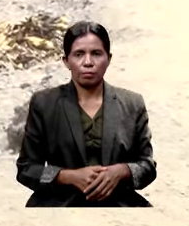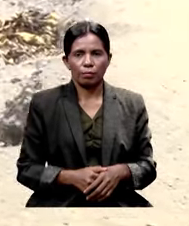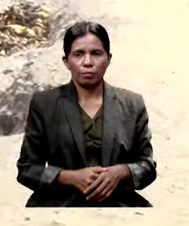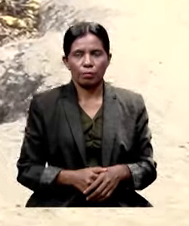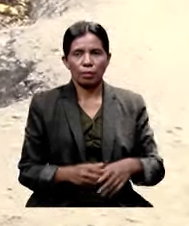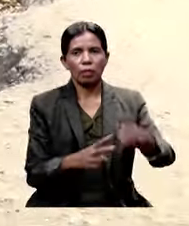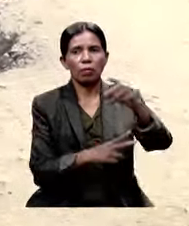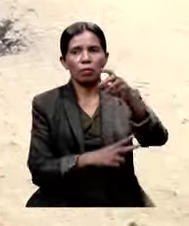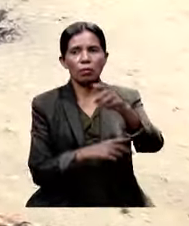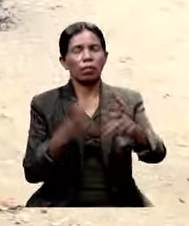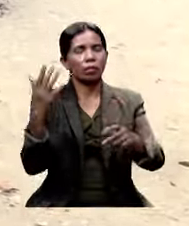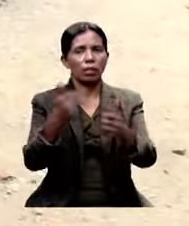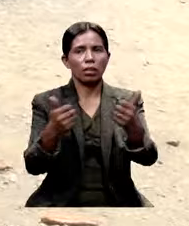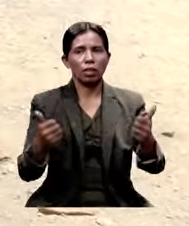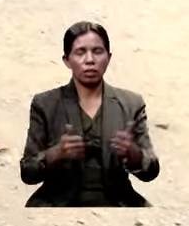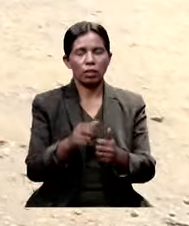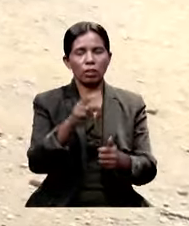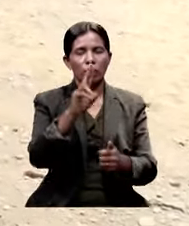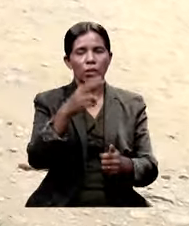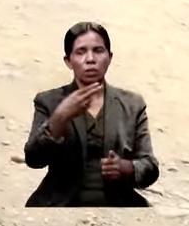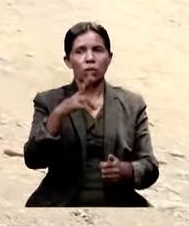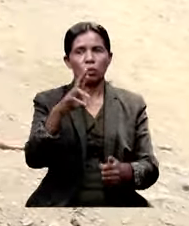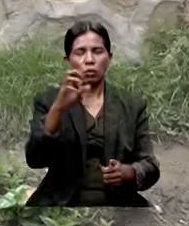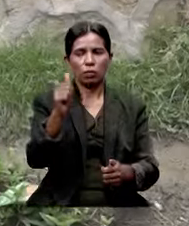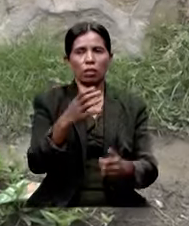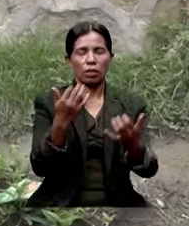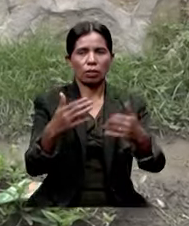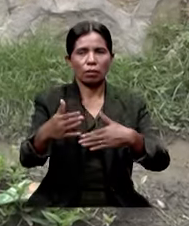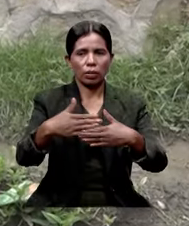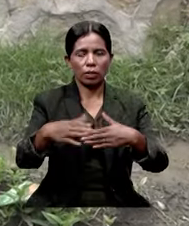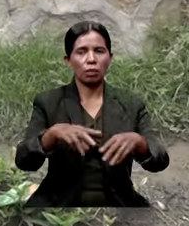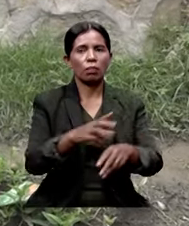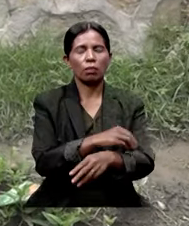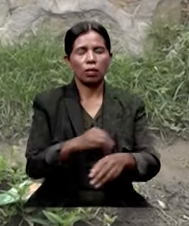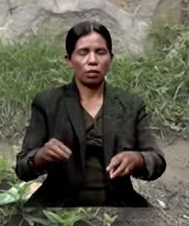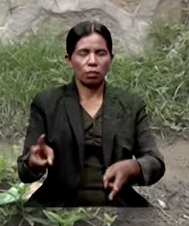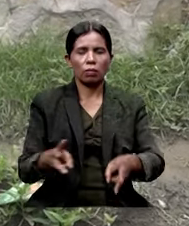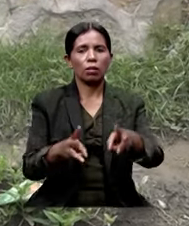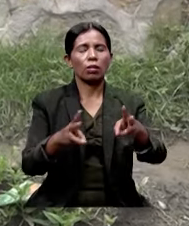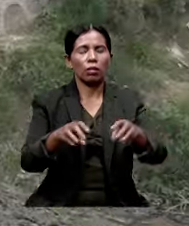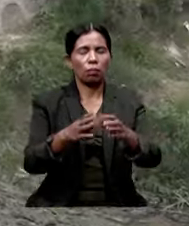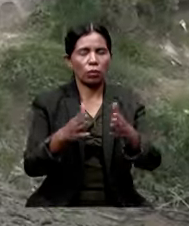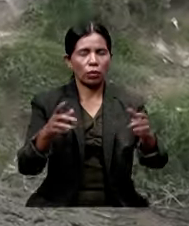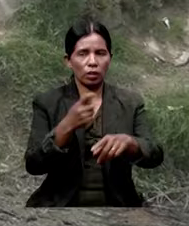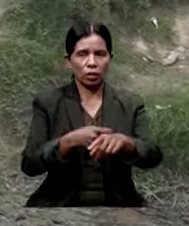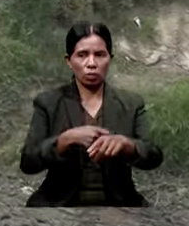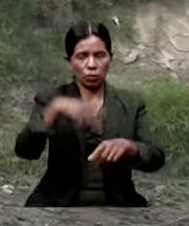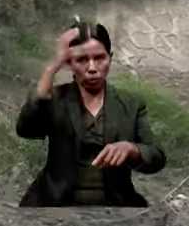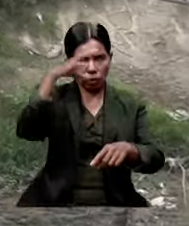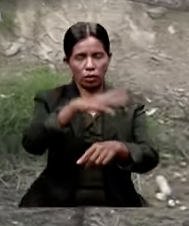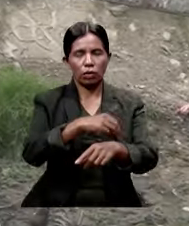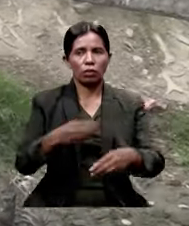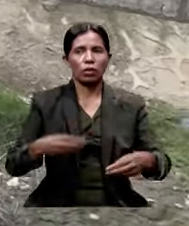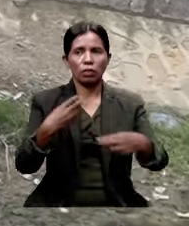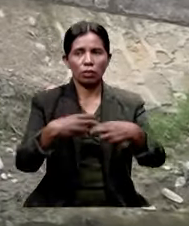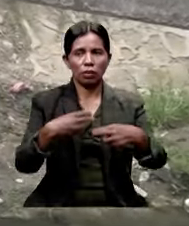Ponte nebe localiza e aldeia Rura, dadaung ne atumono, tampa impacto husi motobot e a tempo udan, situação nemos foi